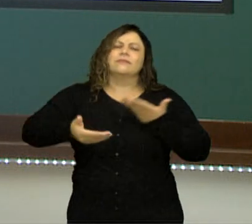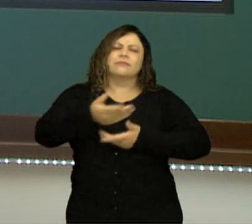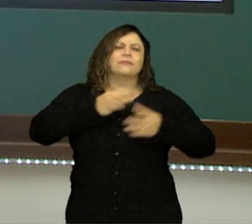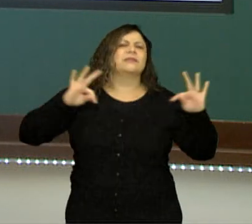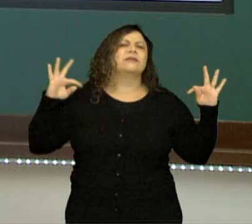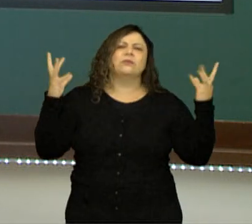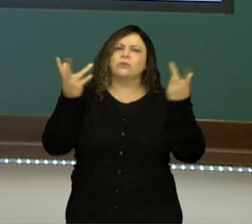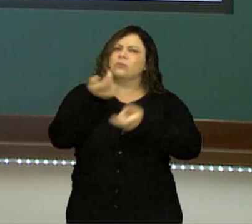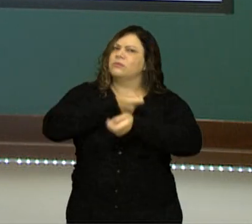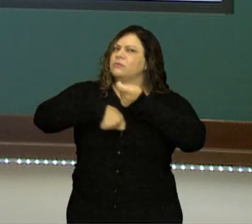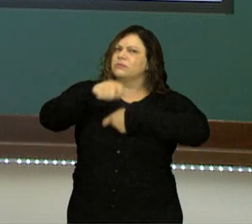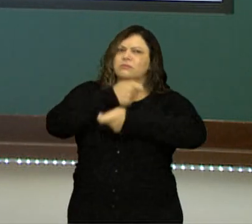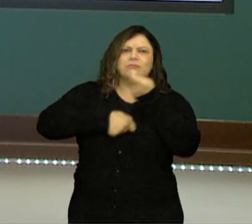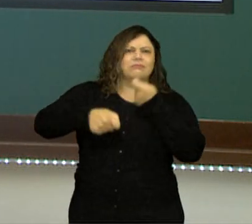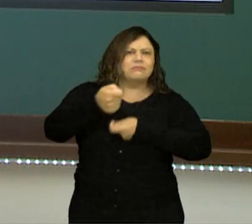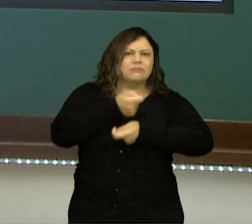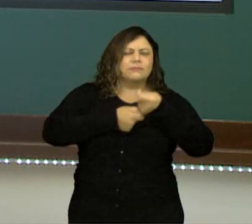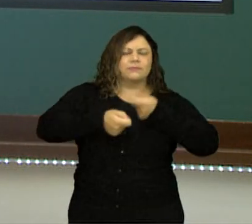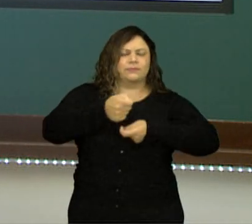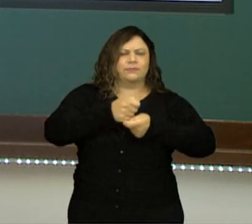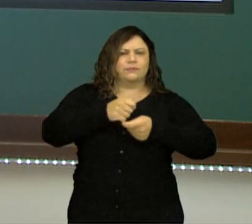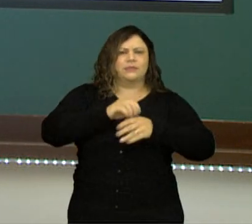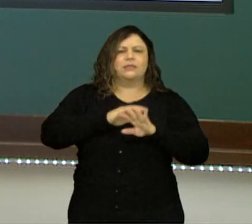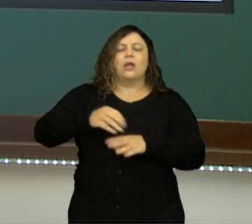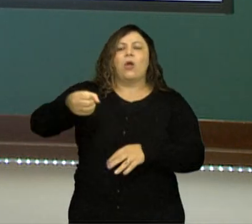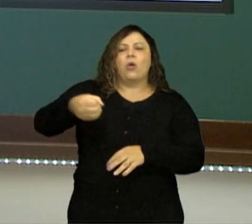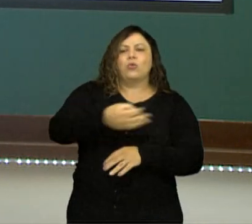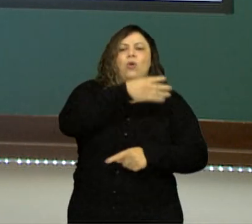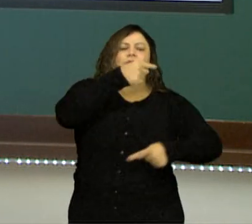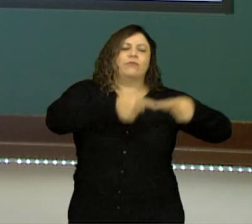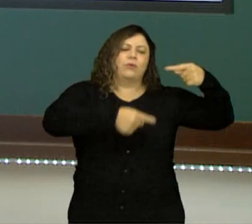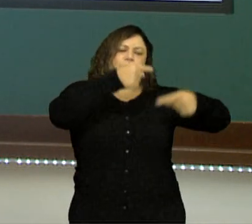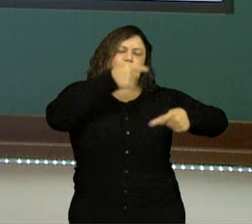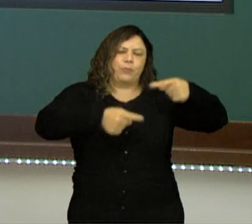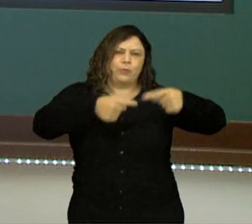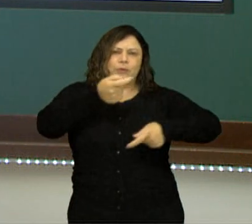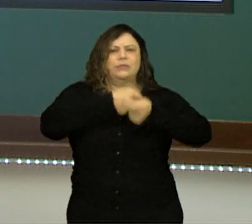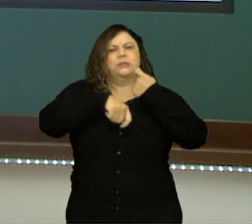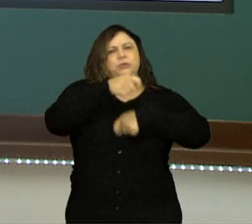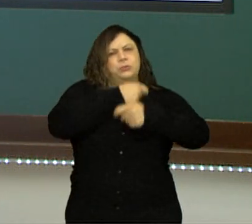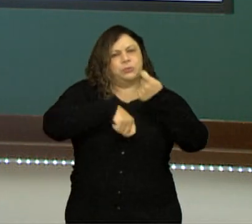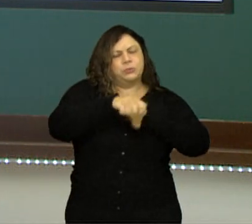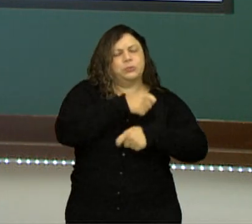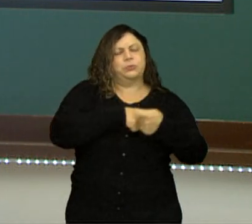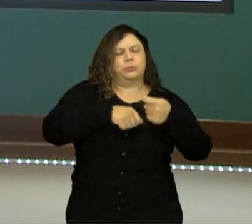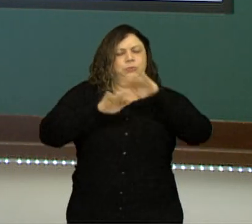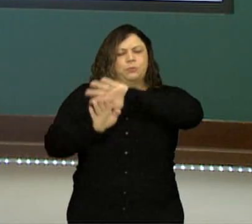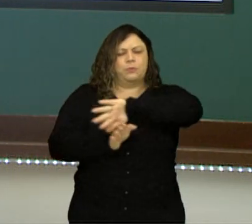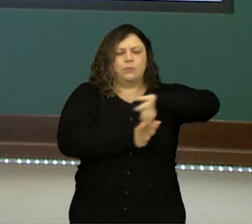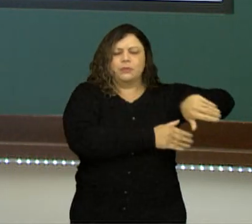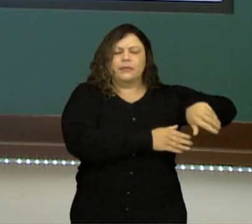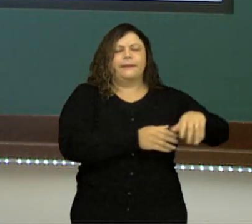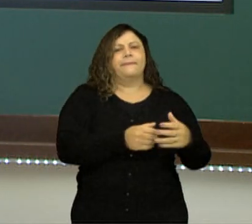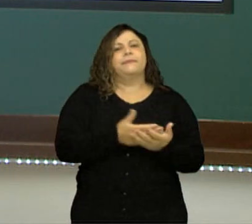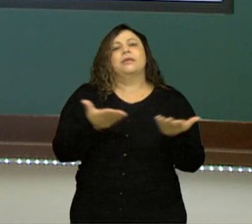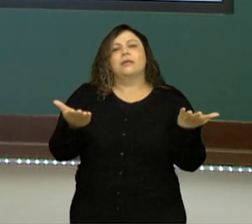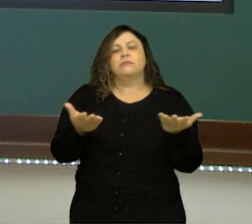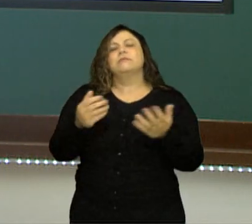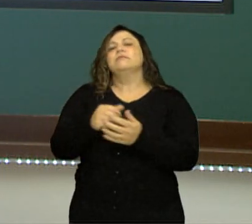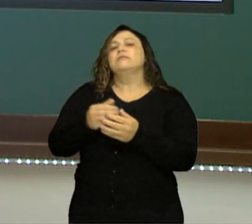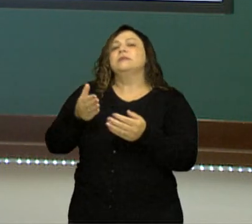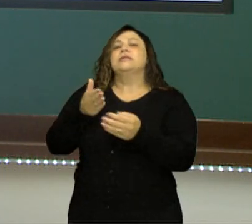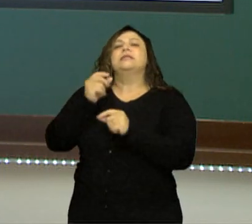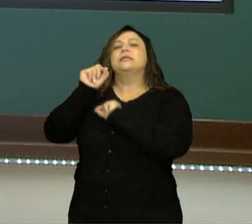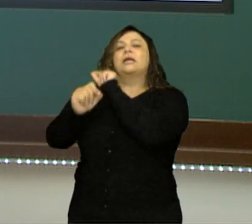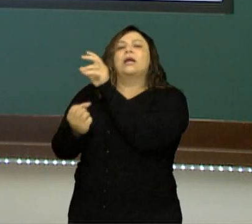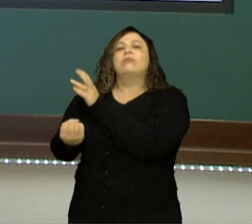da União Soviética. Ele acabou com aquela nova política econômica que mesclava capitalismo e socialismo. E instaurou os